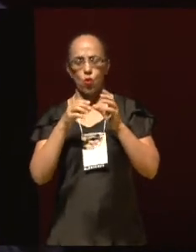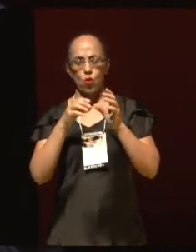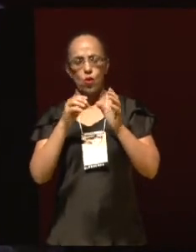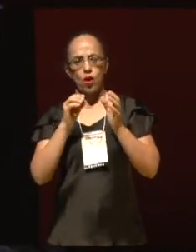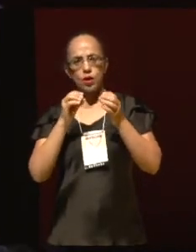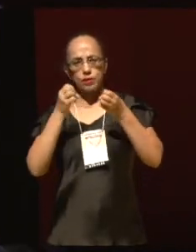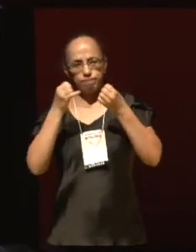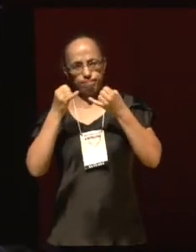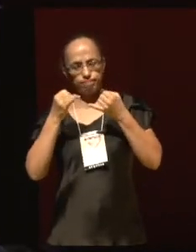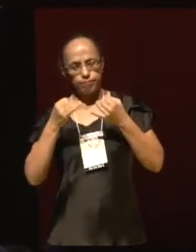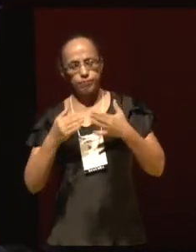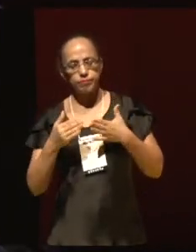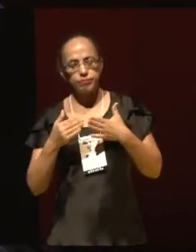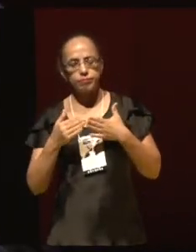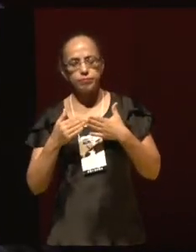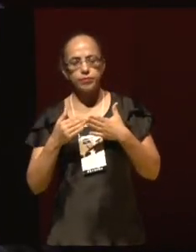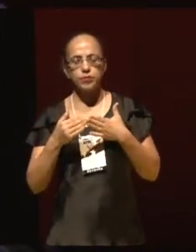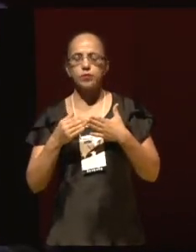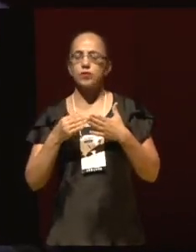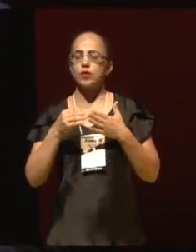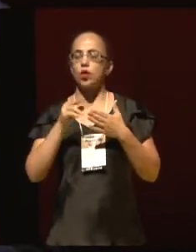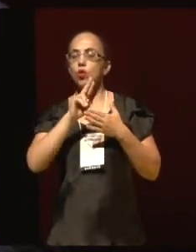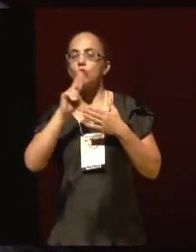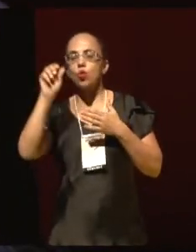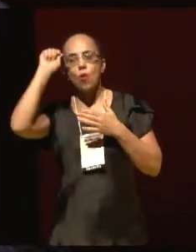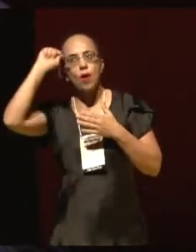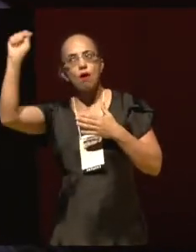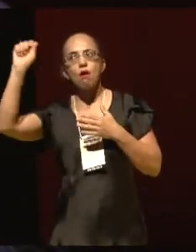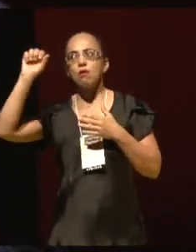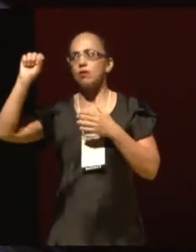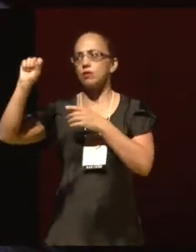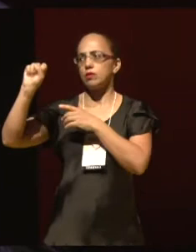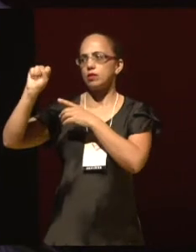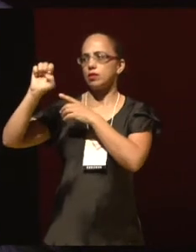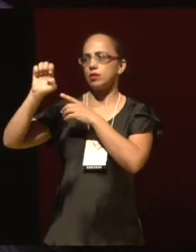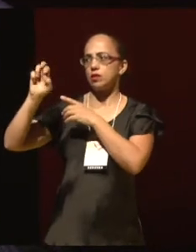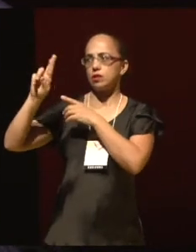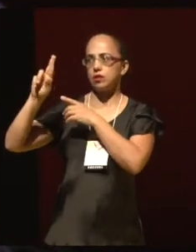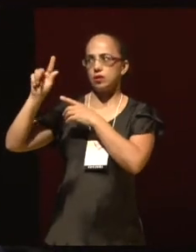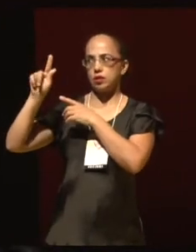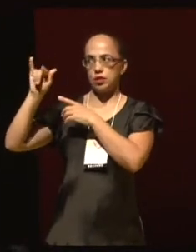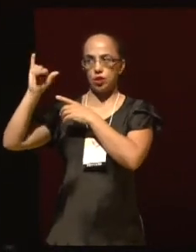final escrevesse o Dr. Sérgio López, que acho uma obra fantástica de estudo,